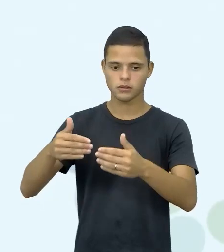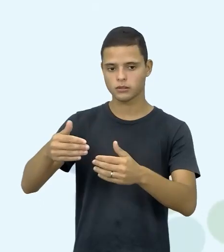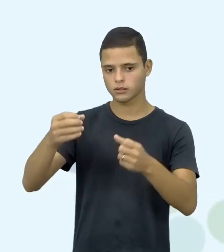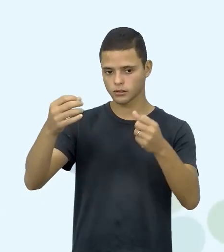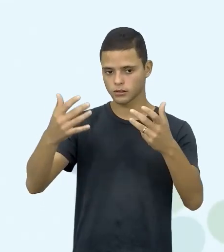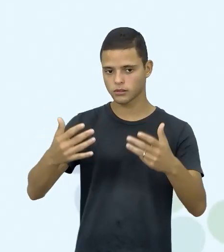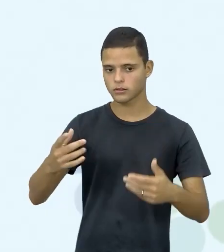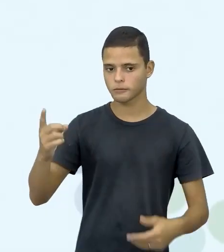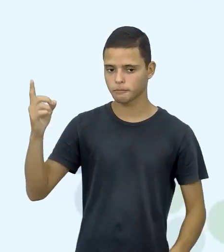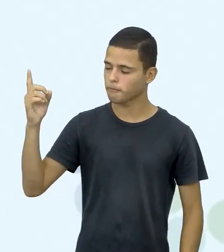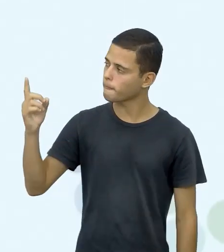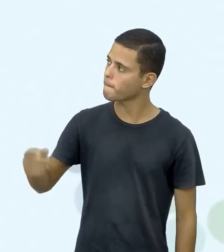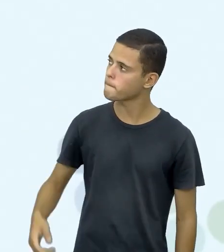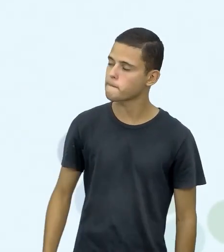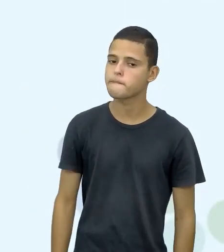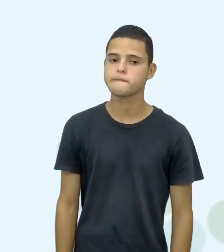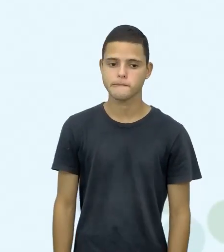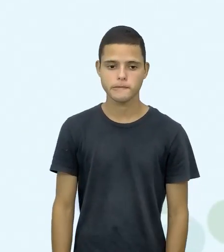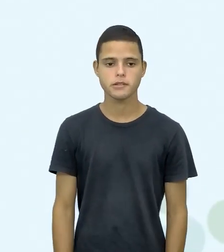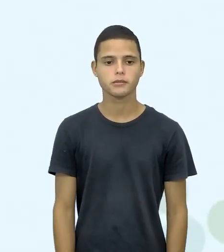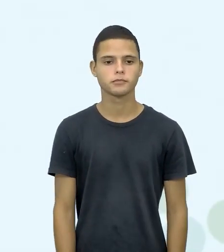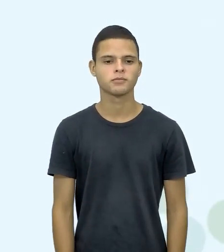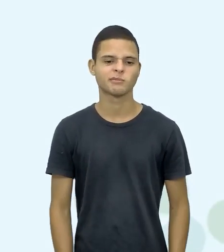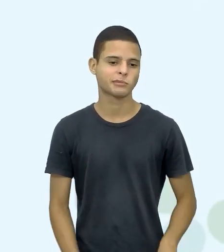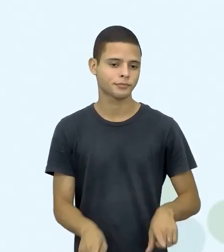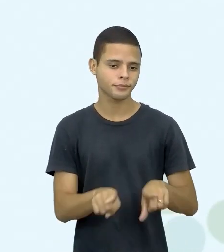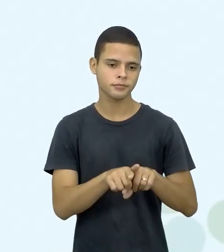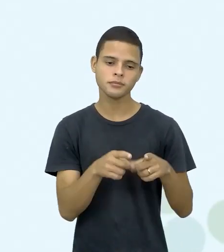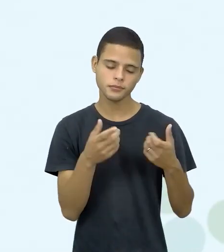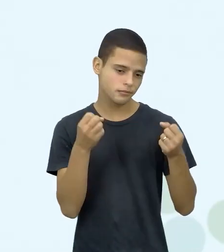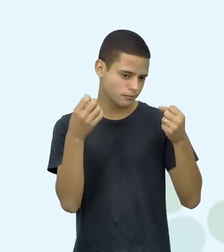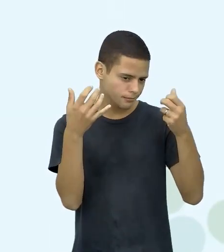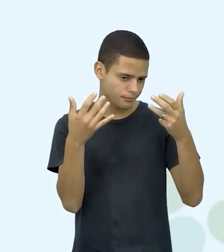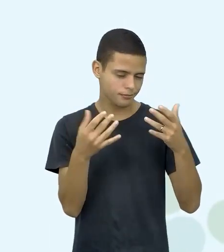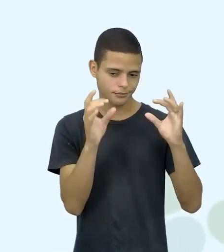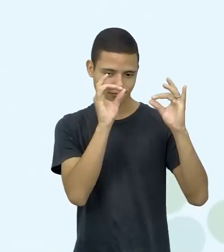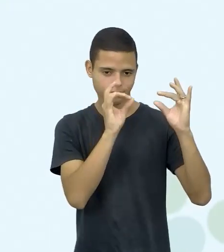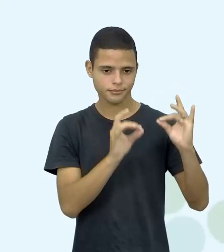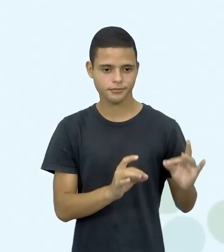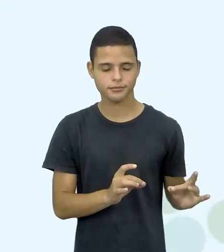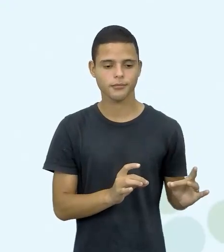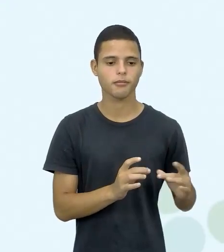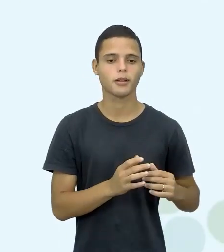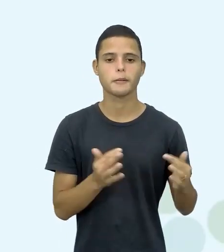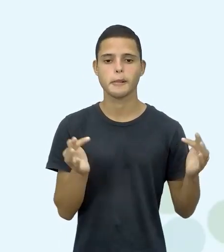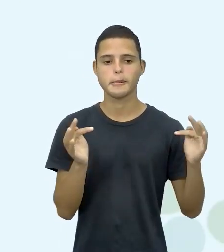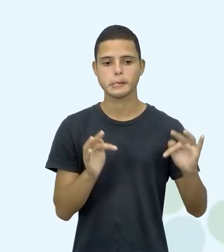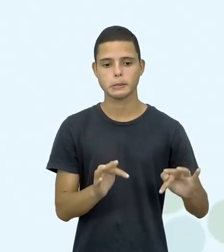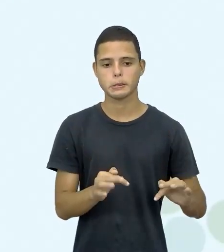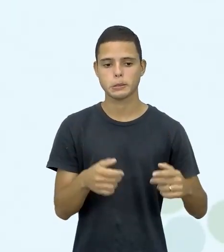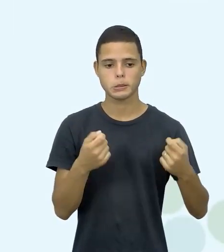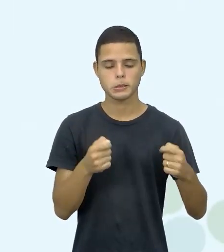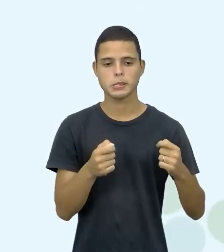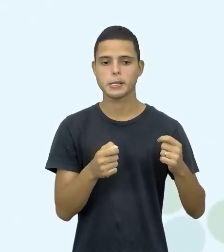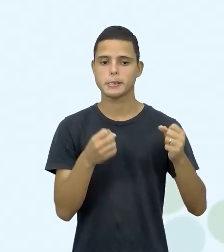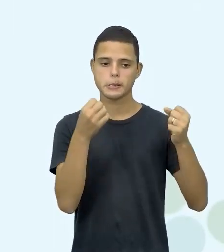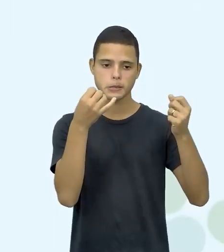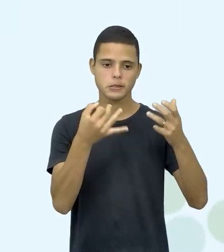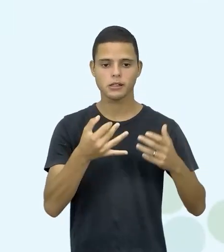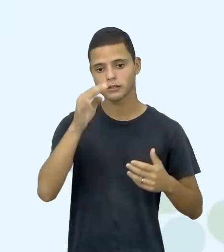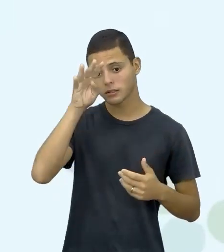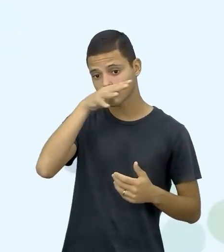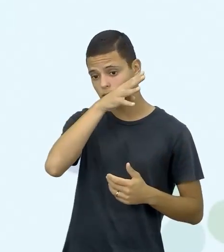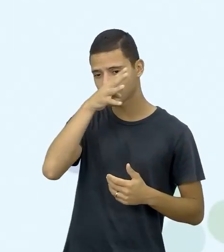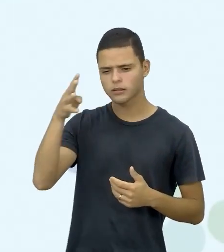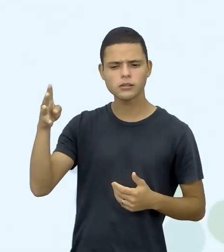que temos que fazer, né? Tudo que eu já expliquei, mas está detalhado aí. E, por fim, vocês vão precisar de uma tabela